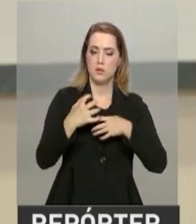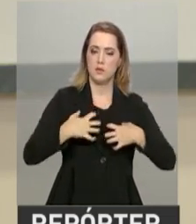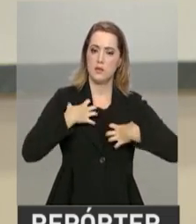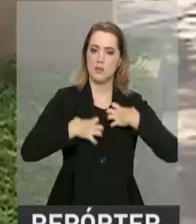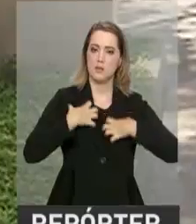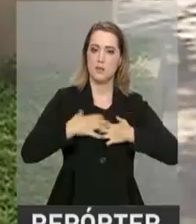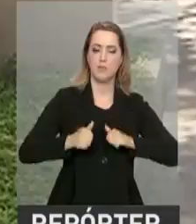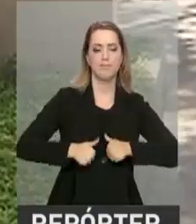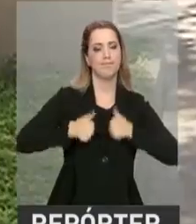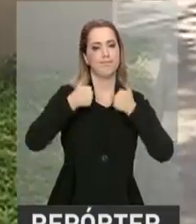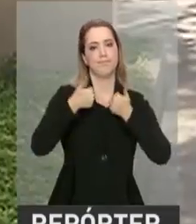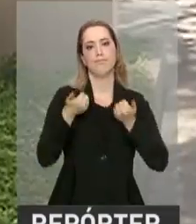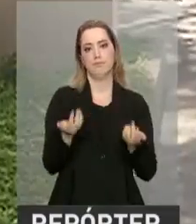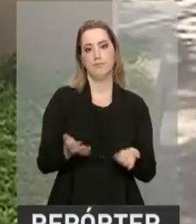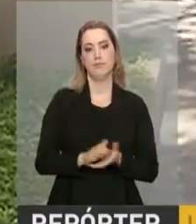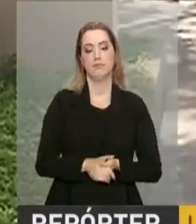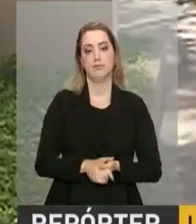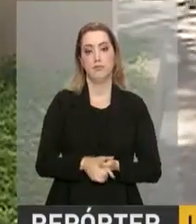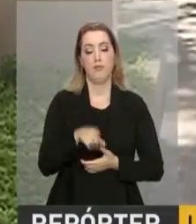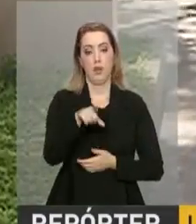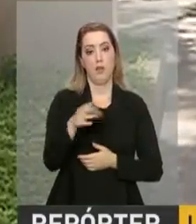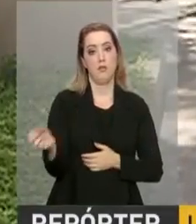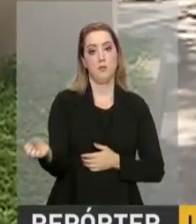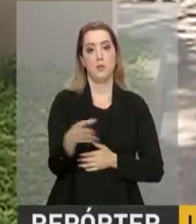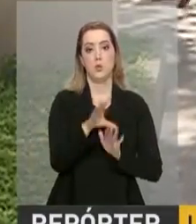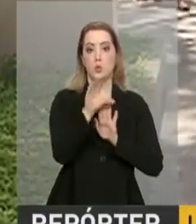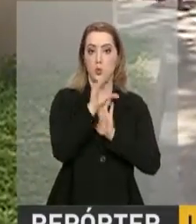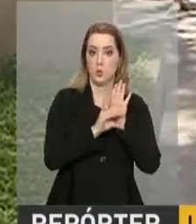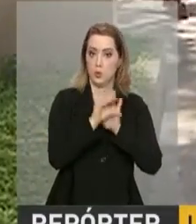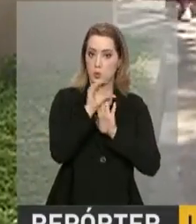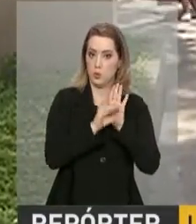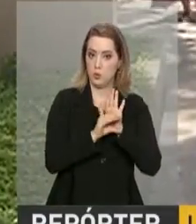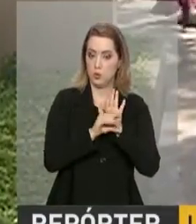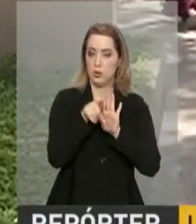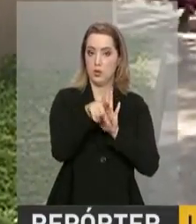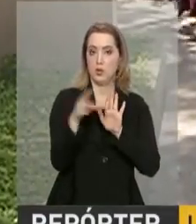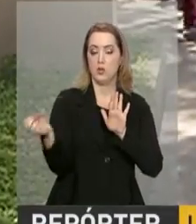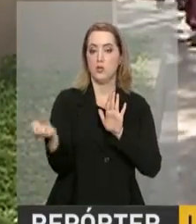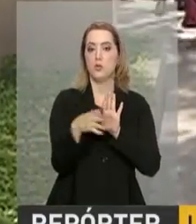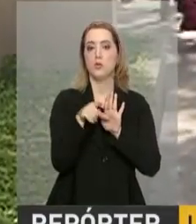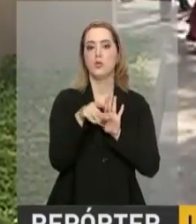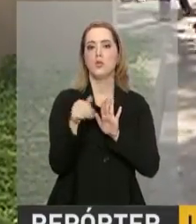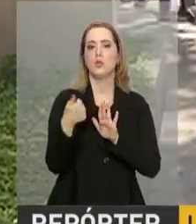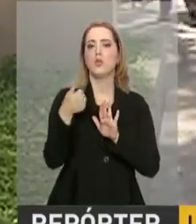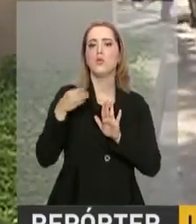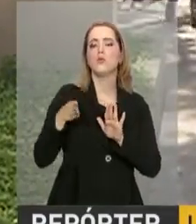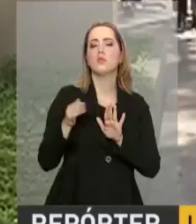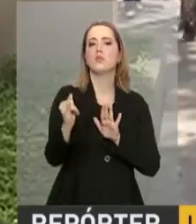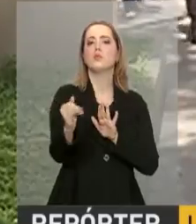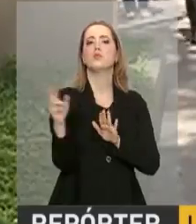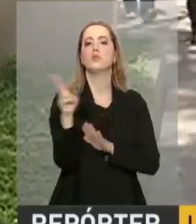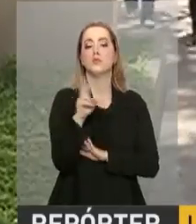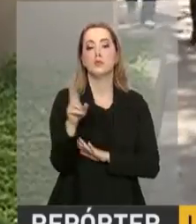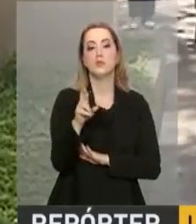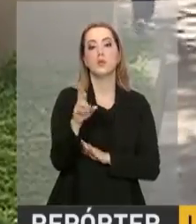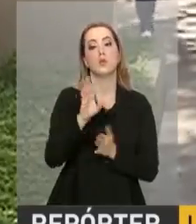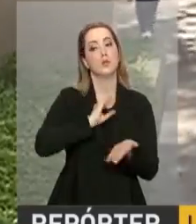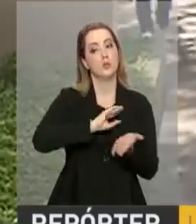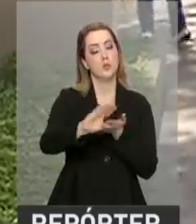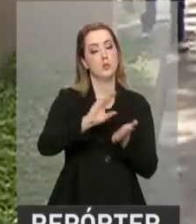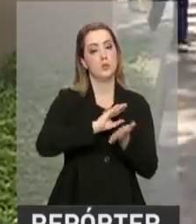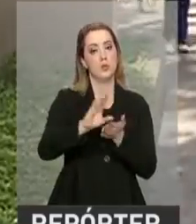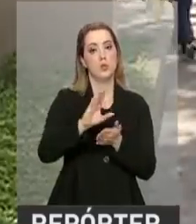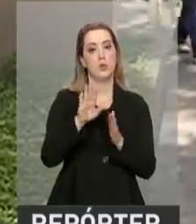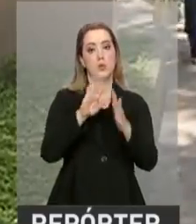motivado para isso além das novidades no currículo o governo anunciou também que vai investir R bilhão me deais para implementar